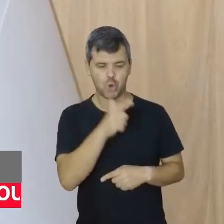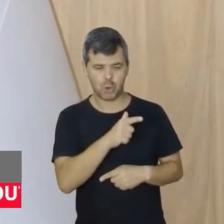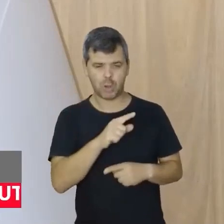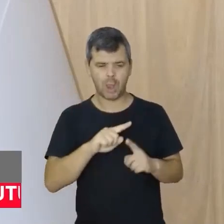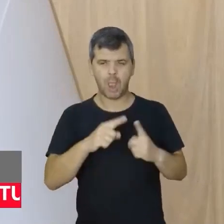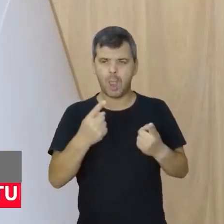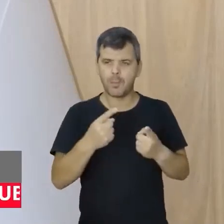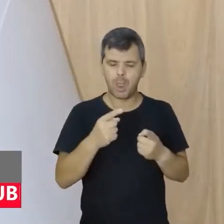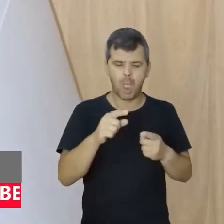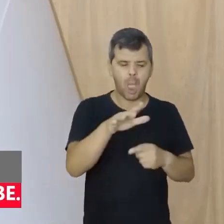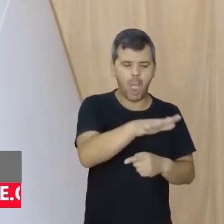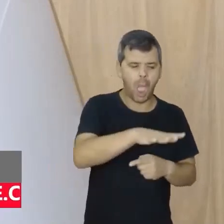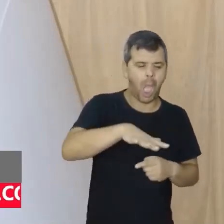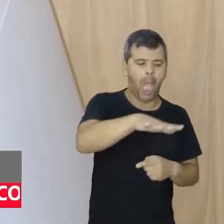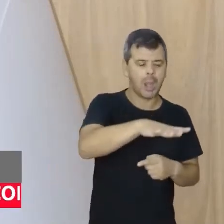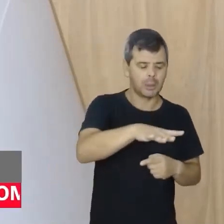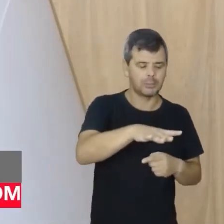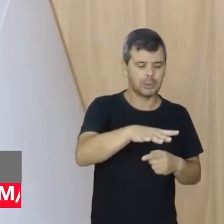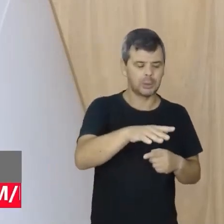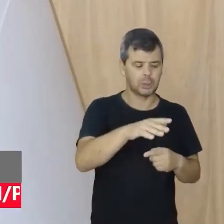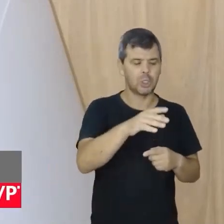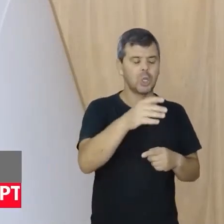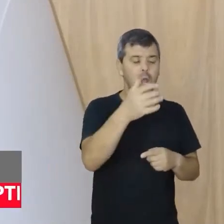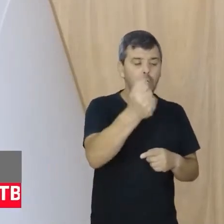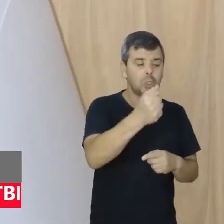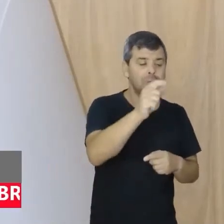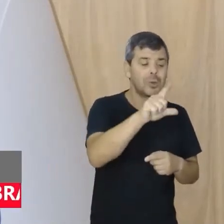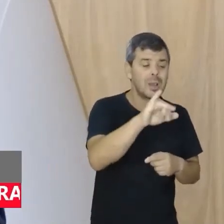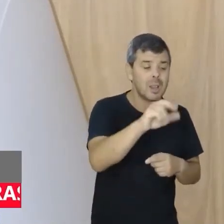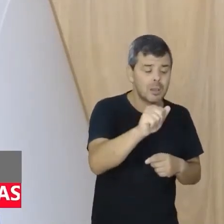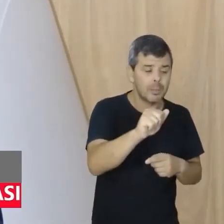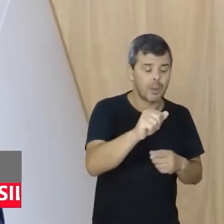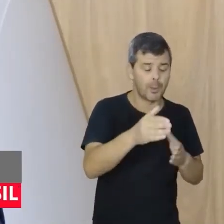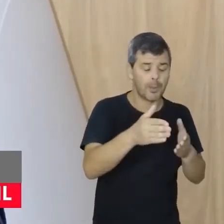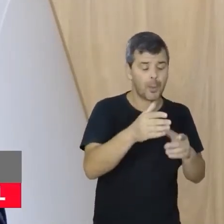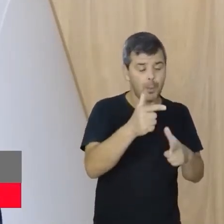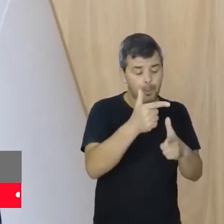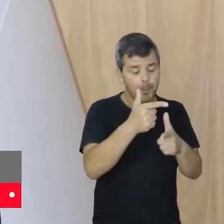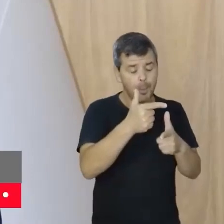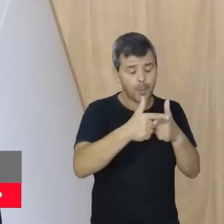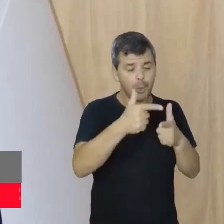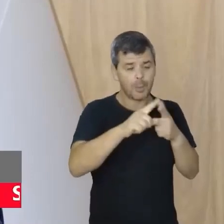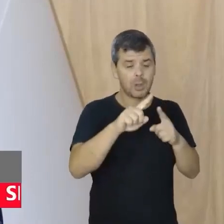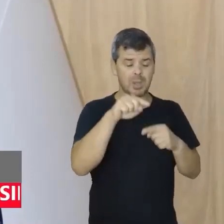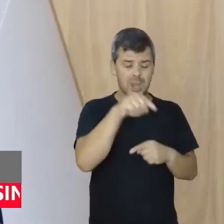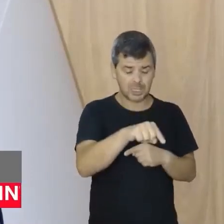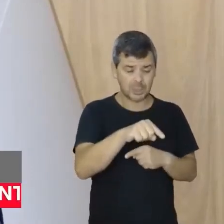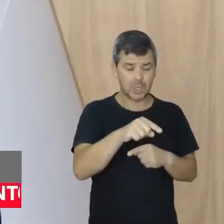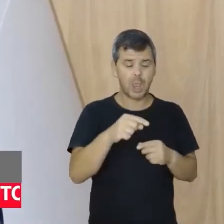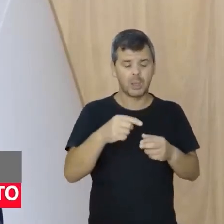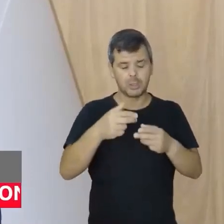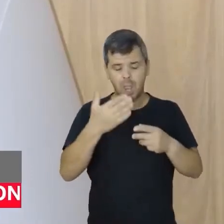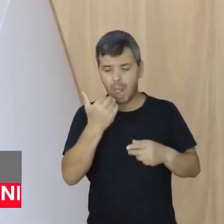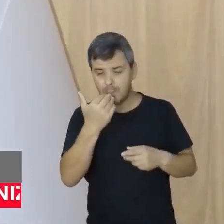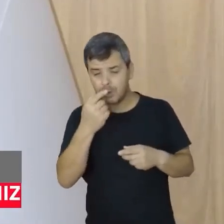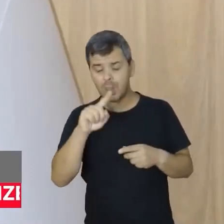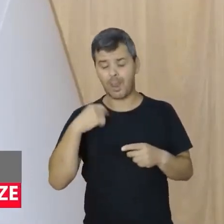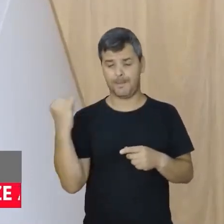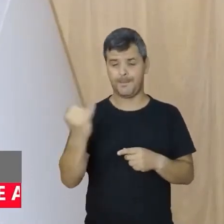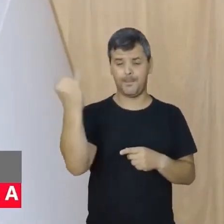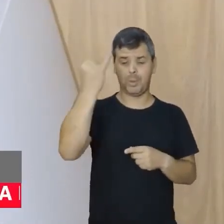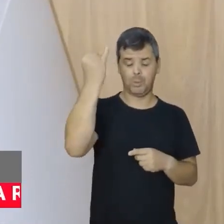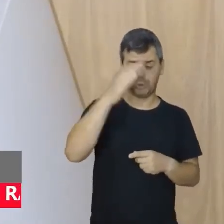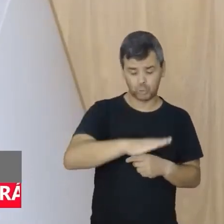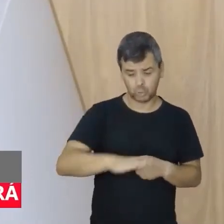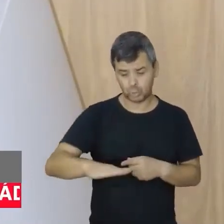mão ao setor do leite que está passando por uma crise e também este produto que é tão importante para a alimentação das nossas